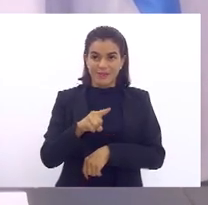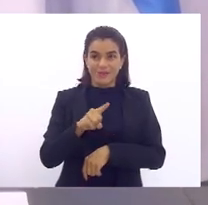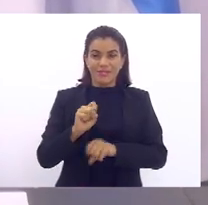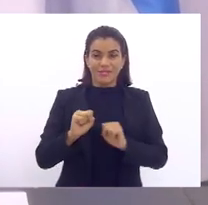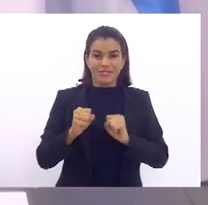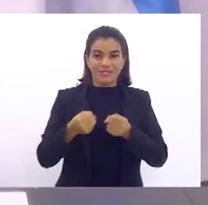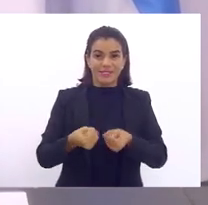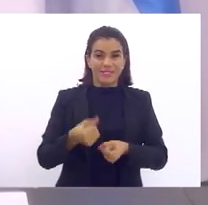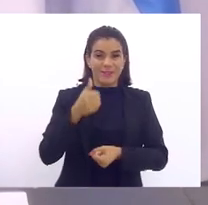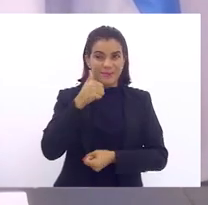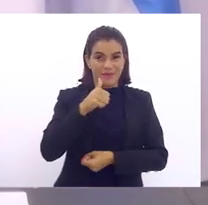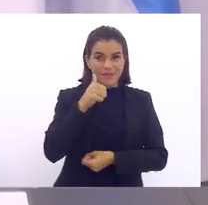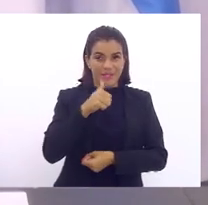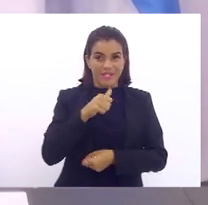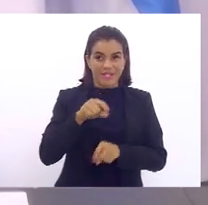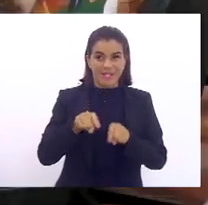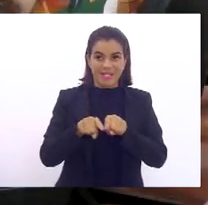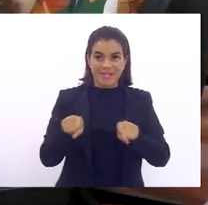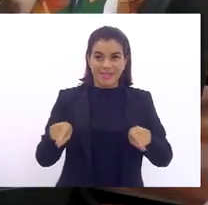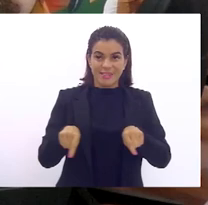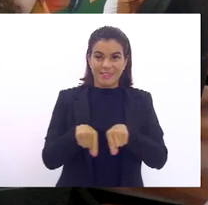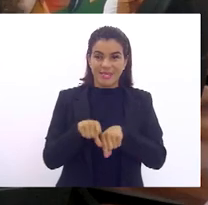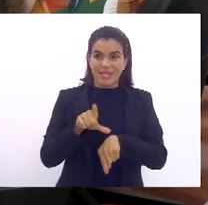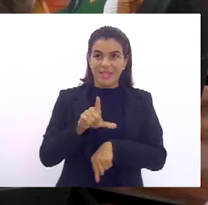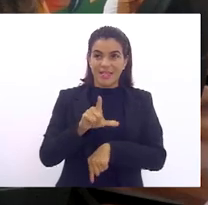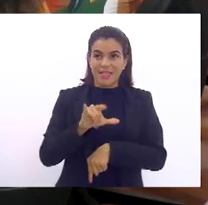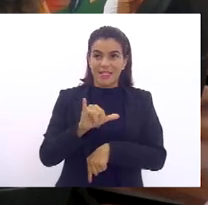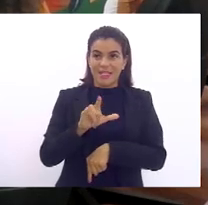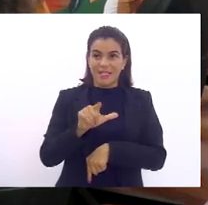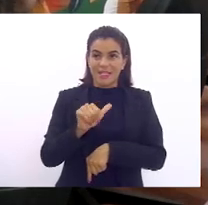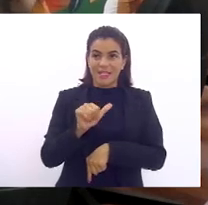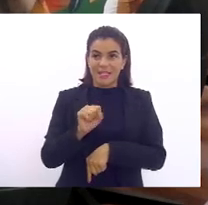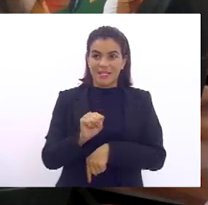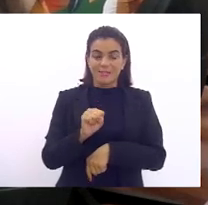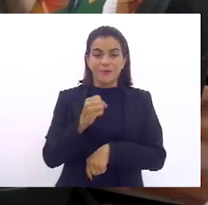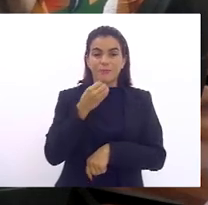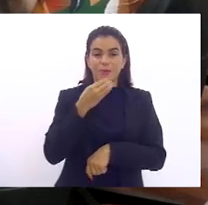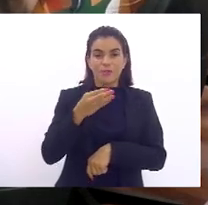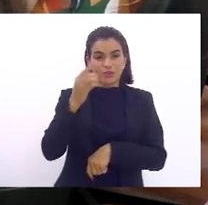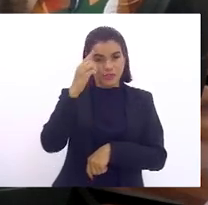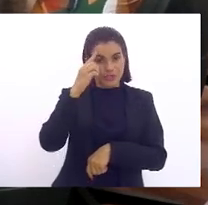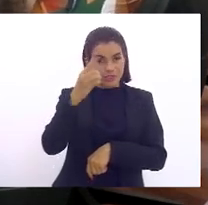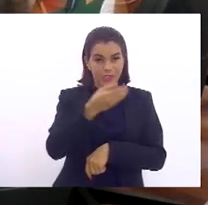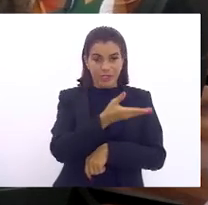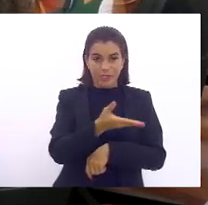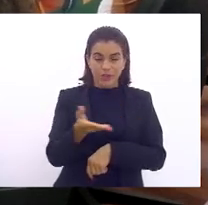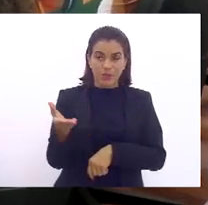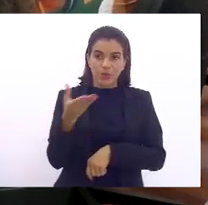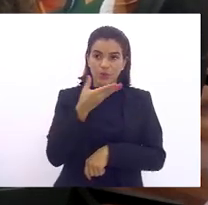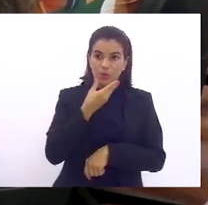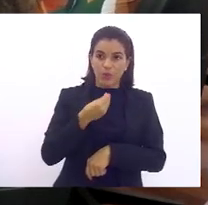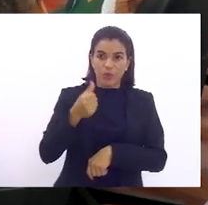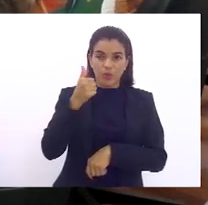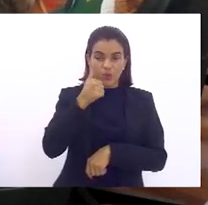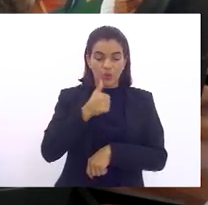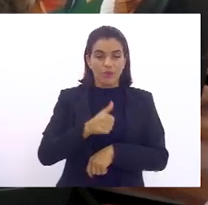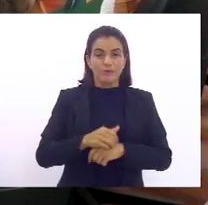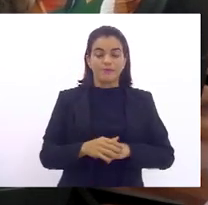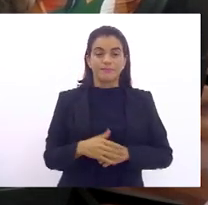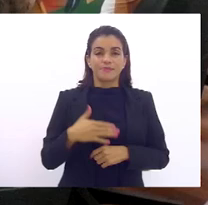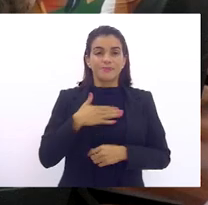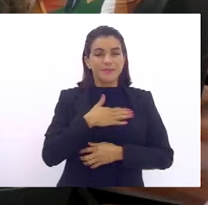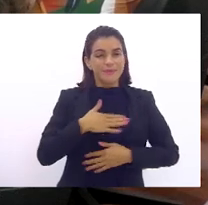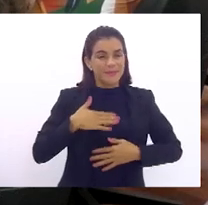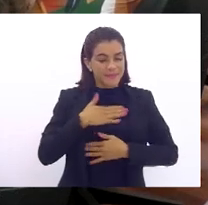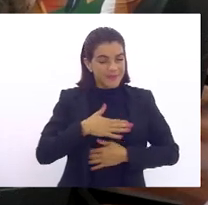sala Lil Live muito obrigada pela sua presença que agradeço Bom dia a todas todos deputada Renata Sousa um prazer